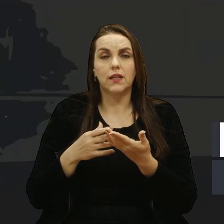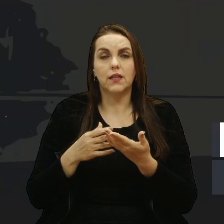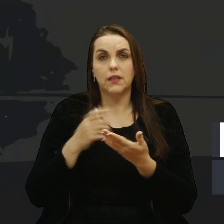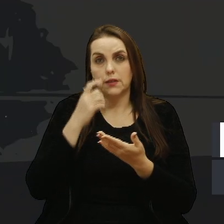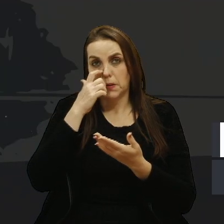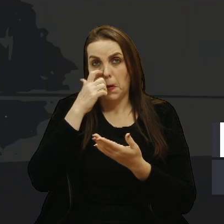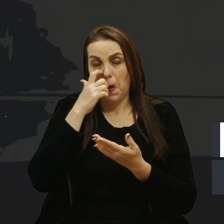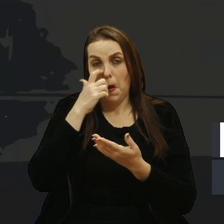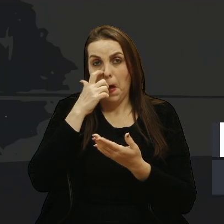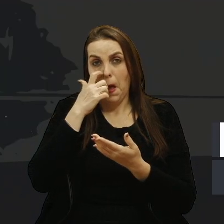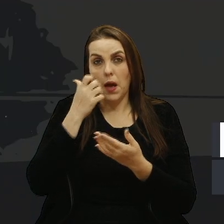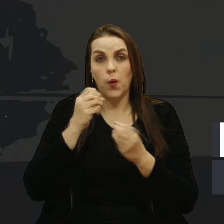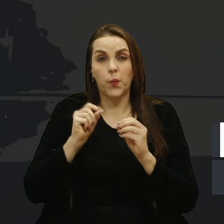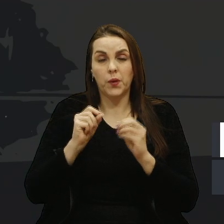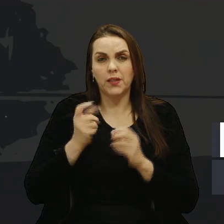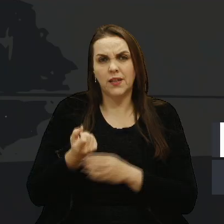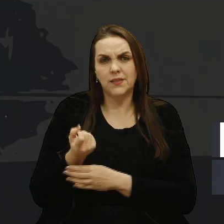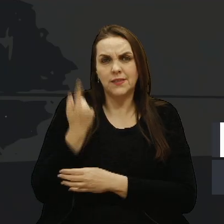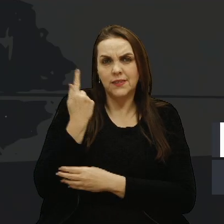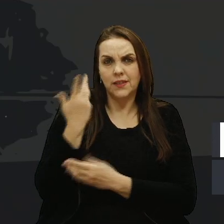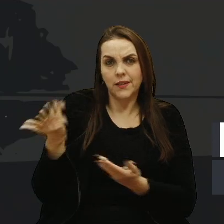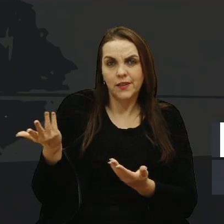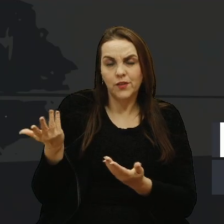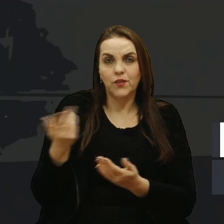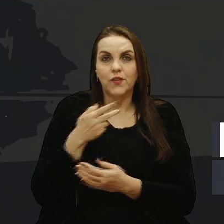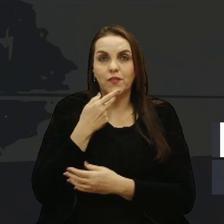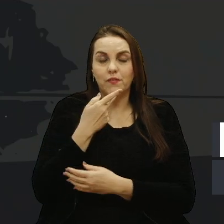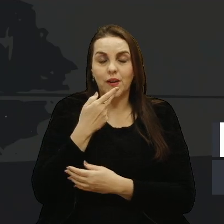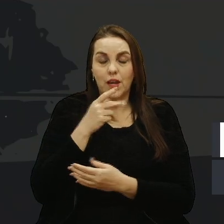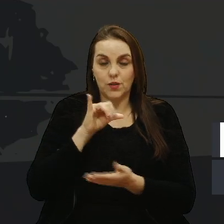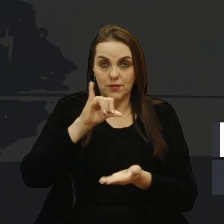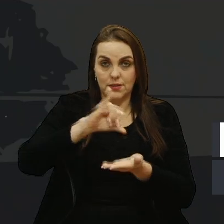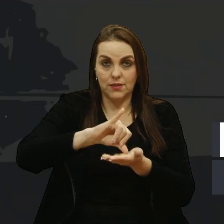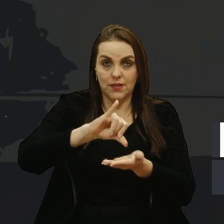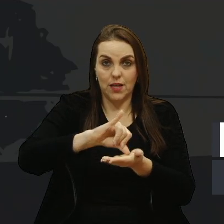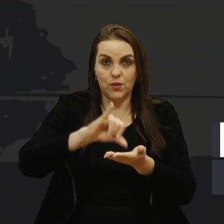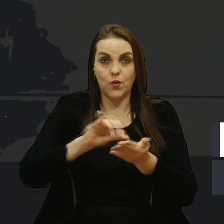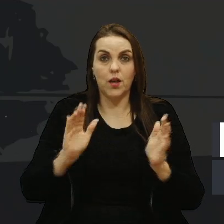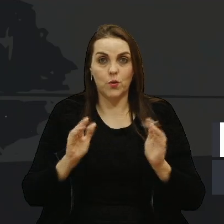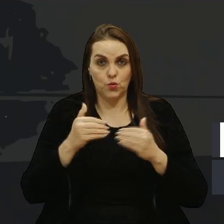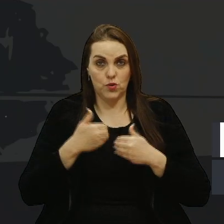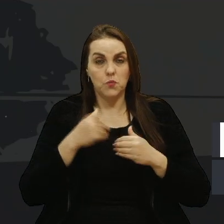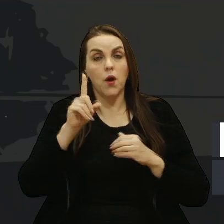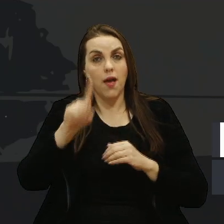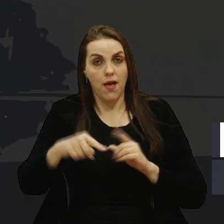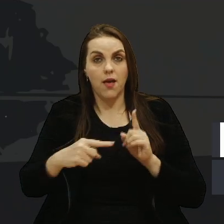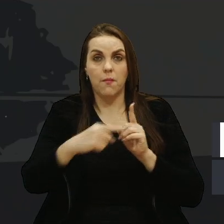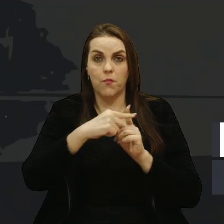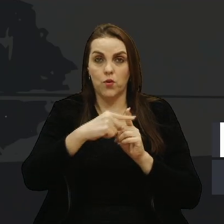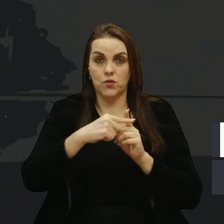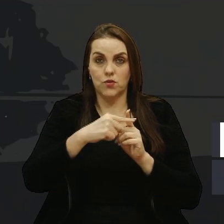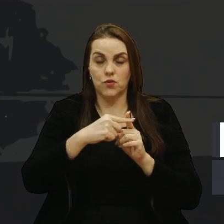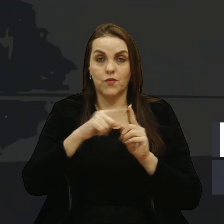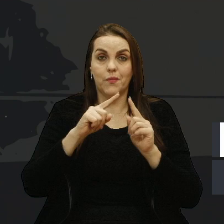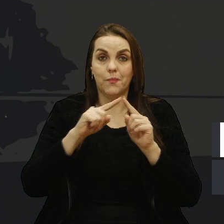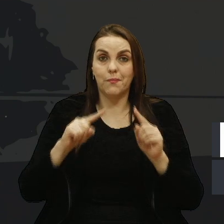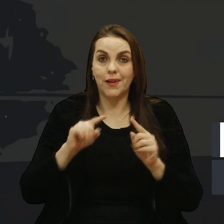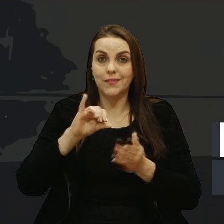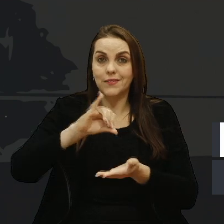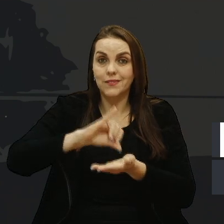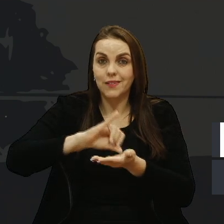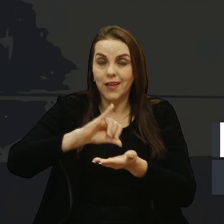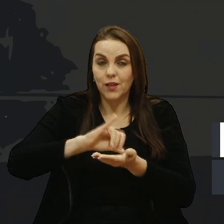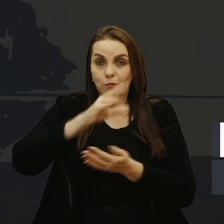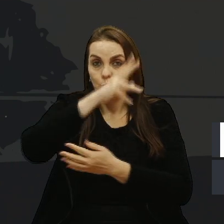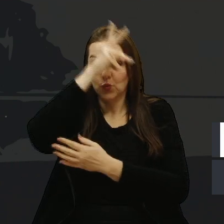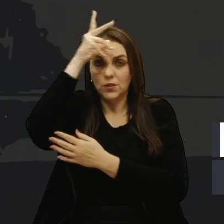o que me causou estranheza, eles falam do Centro do Autismo, que é muito positivo, porém o Centro do Autismo, o Centro